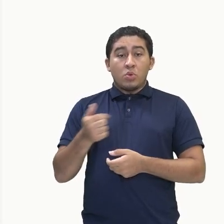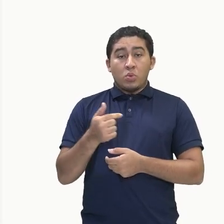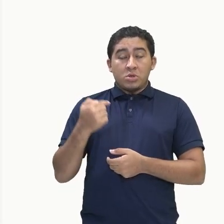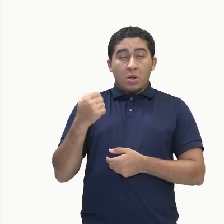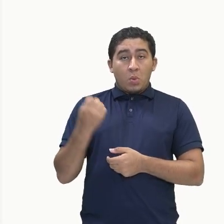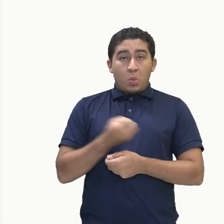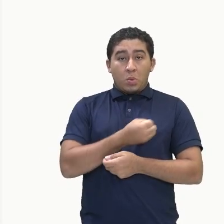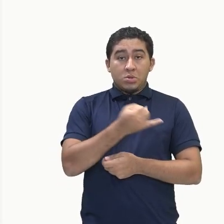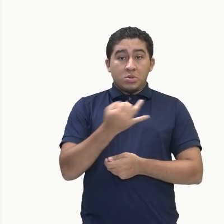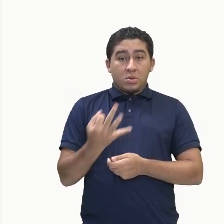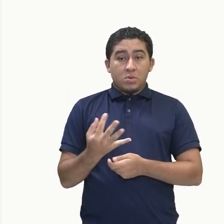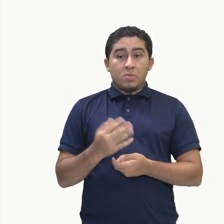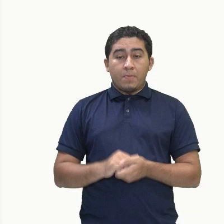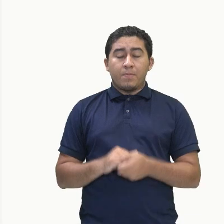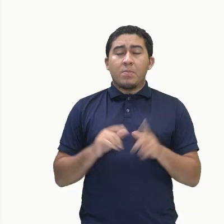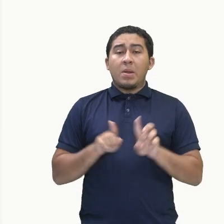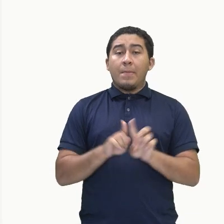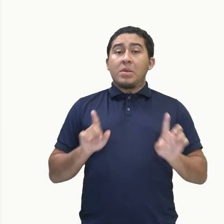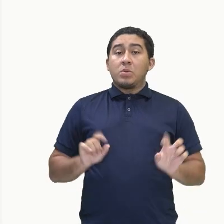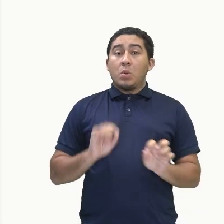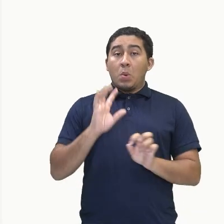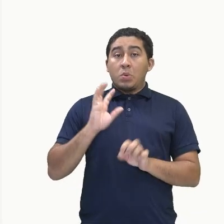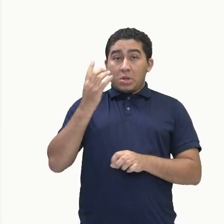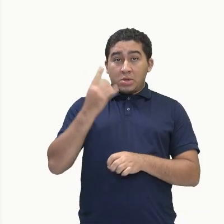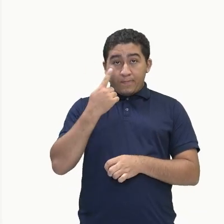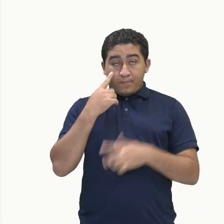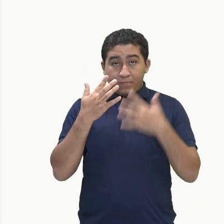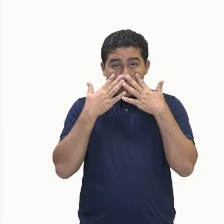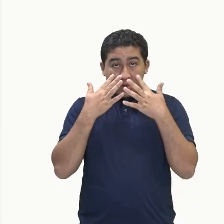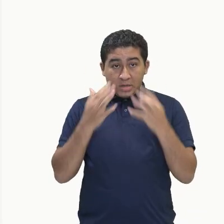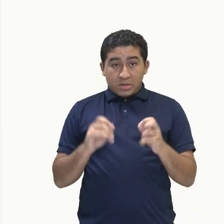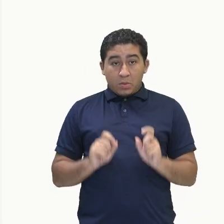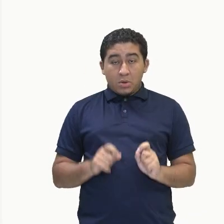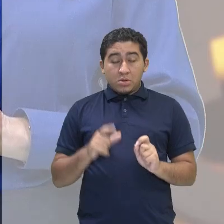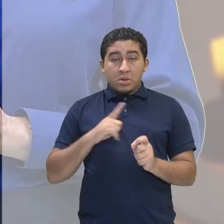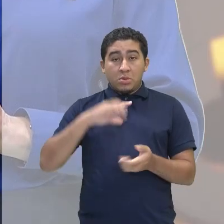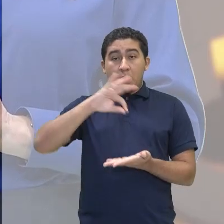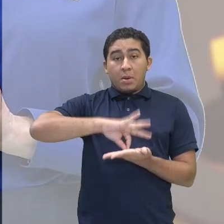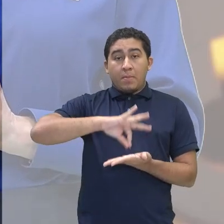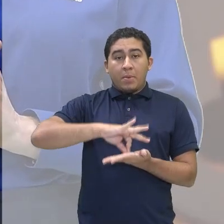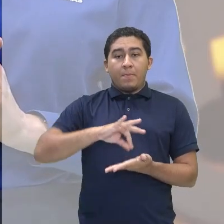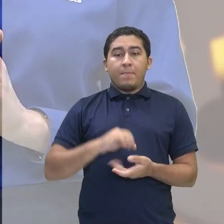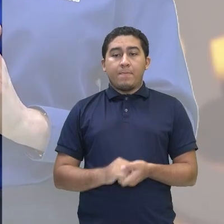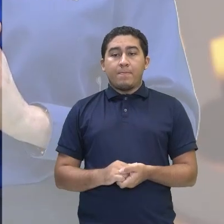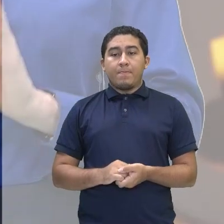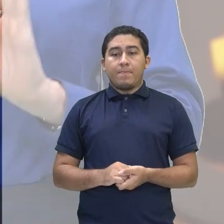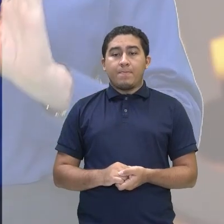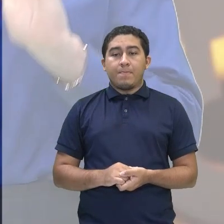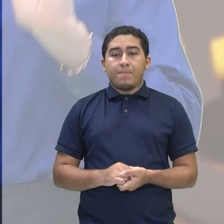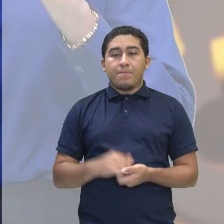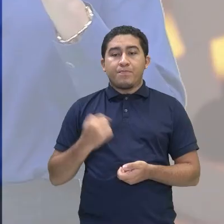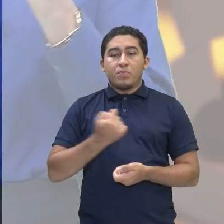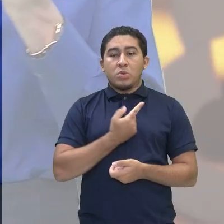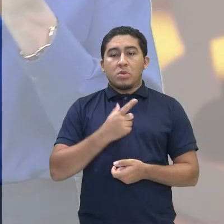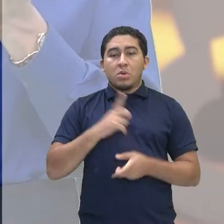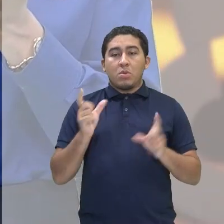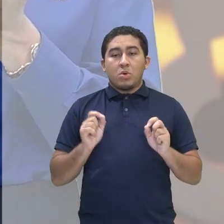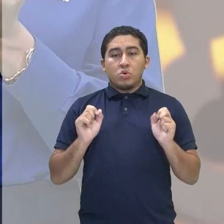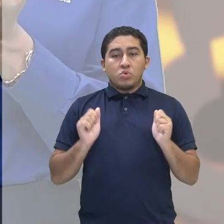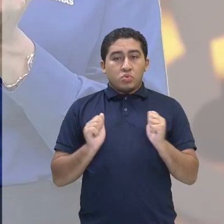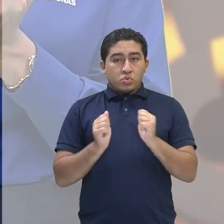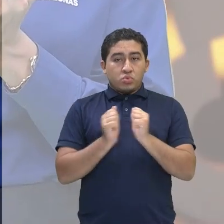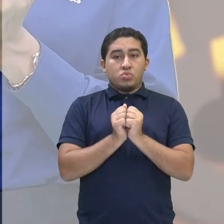Só o que que acontece? Observem comigo aí no mapinha. Quando a gente tem ali a junção,